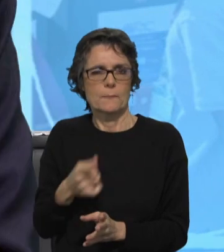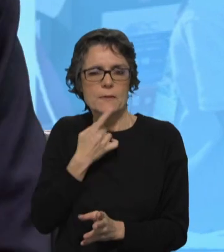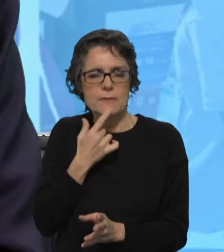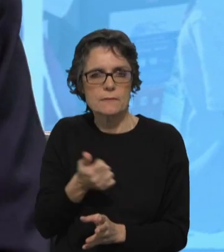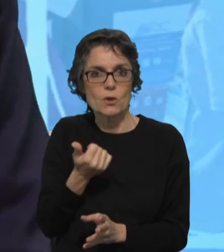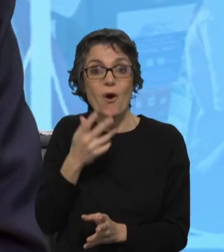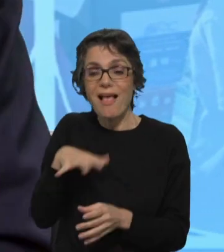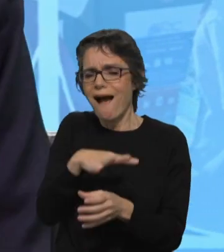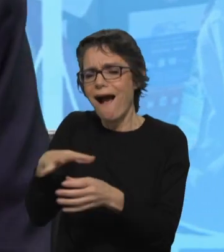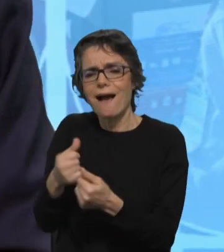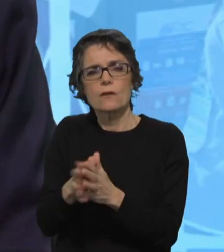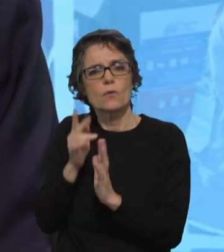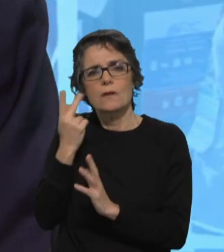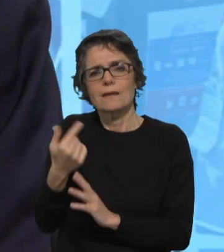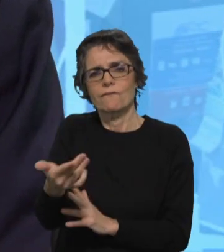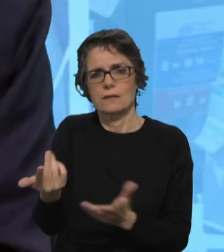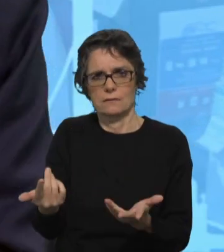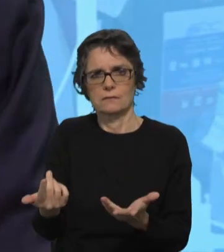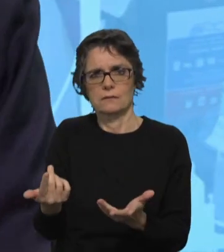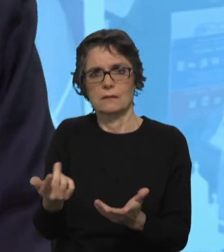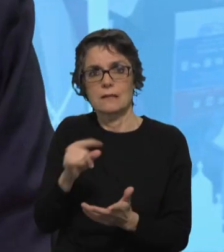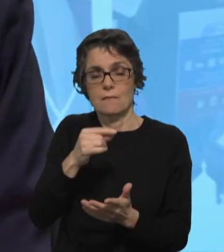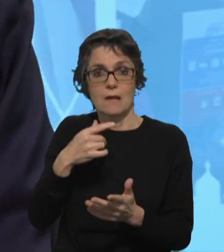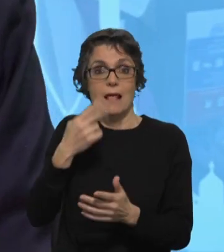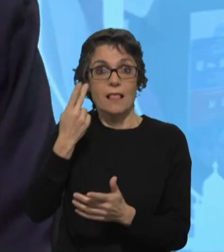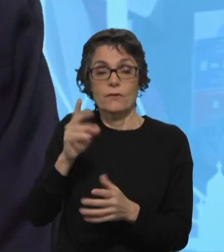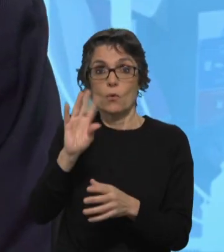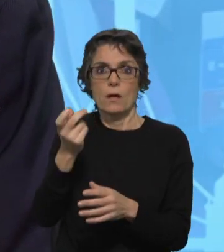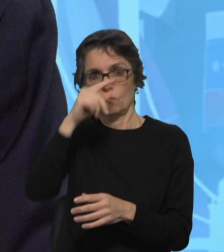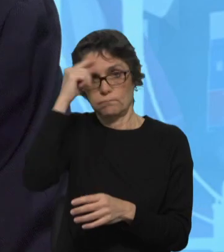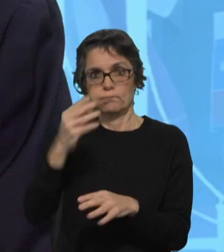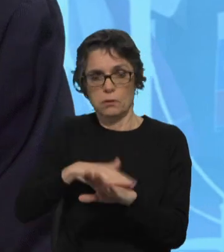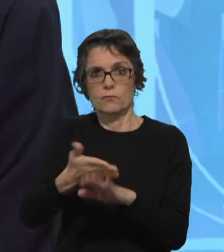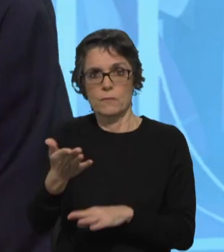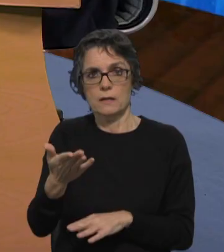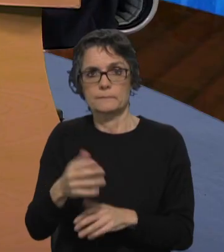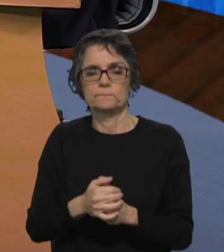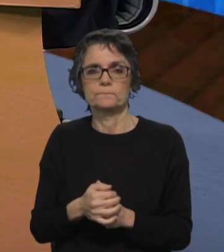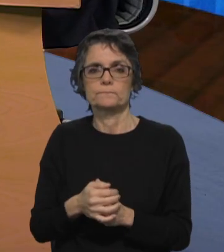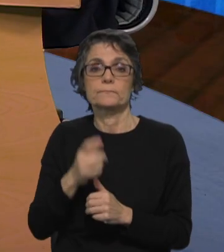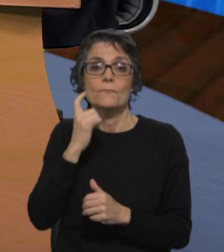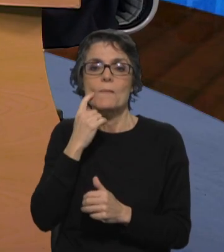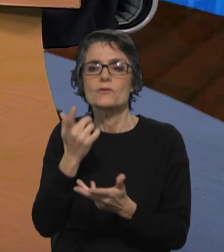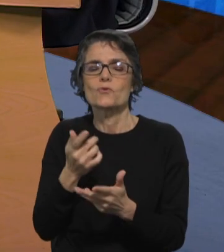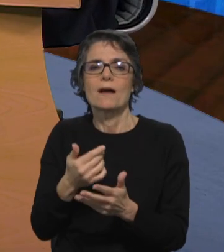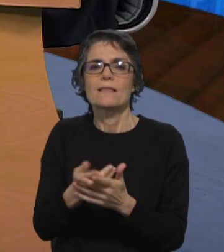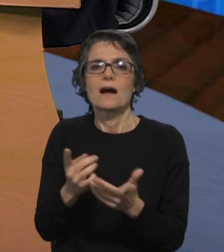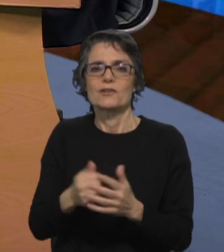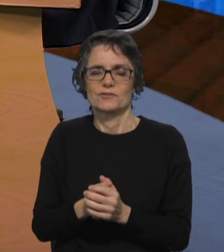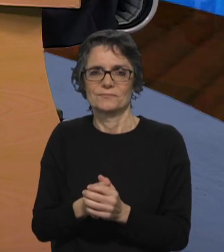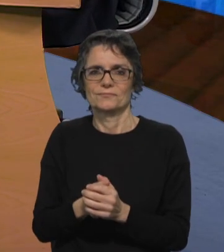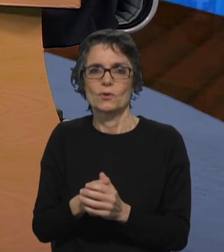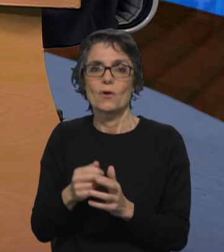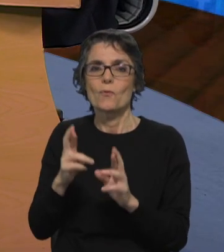da vida, também para estas áreas mais duras, que podemos recolher da Páscoa? No fundo é isto. Não há obstáculo que